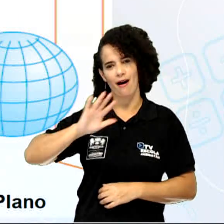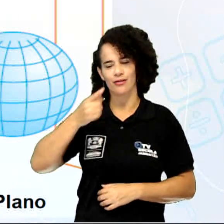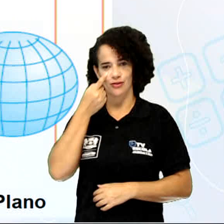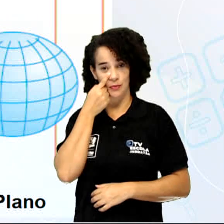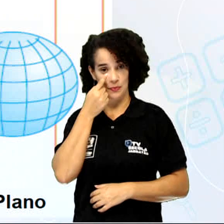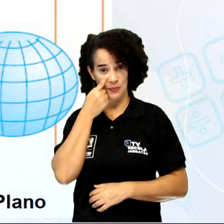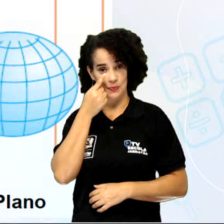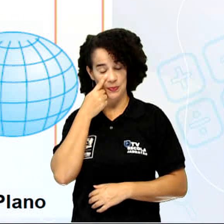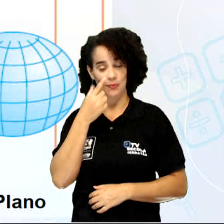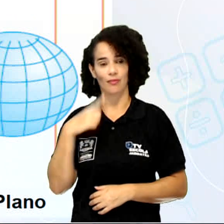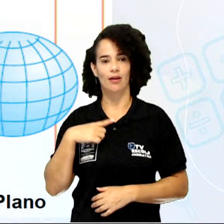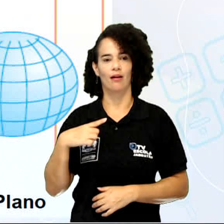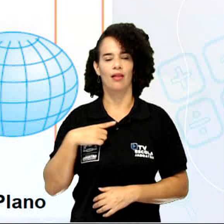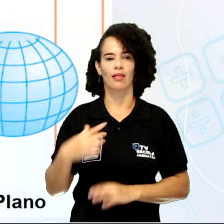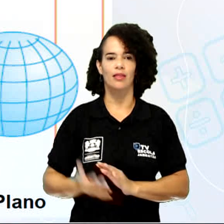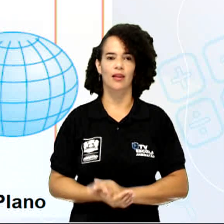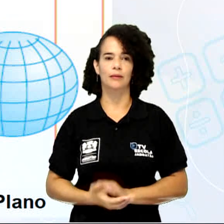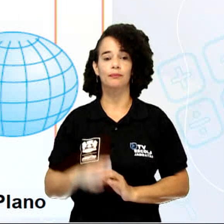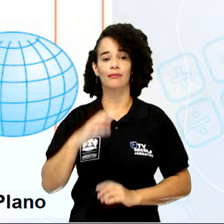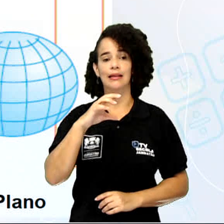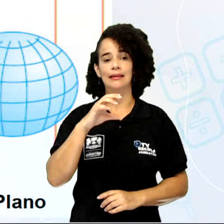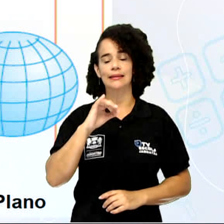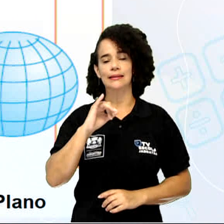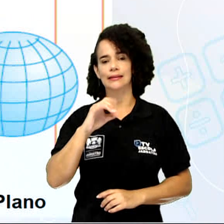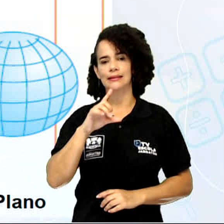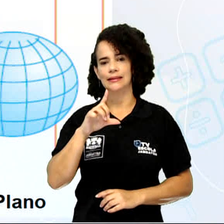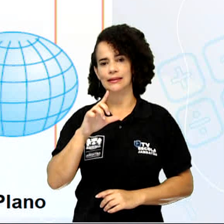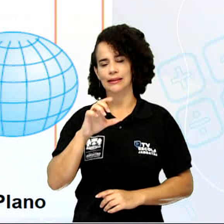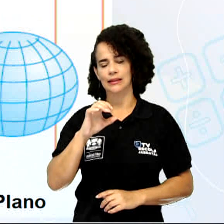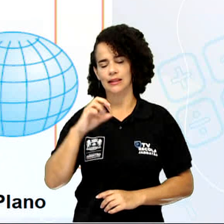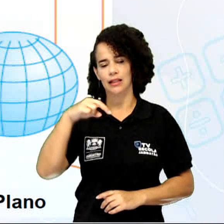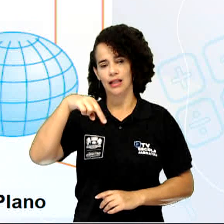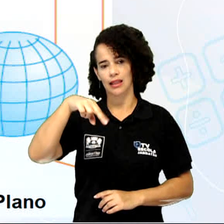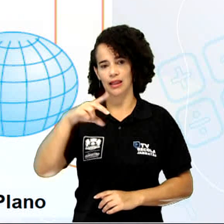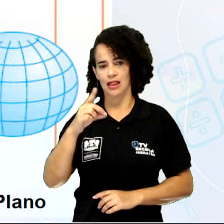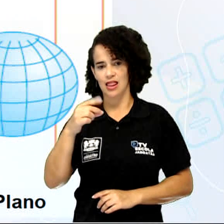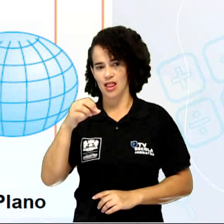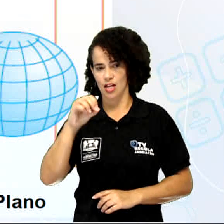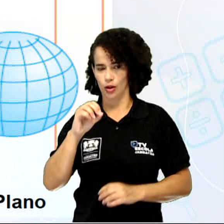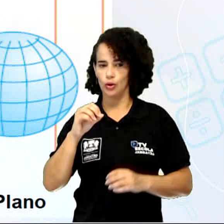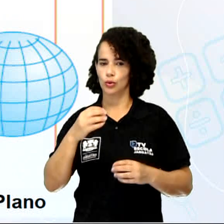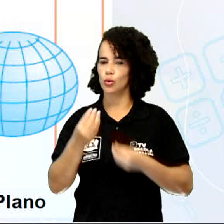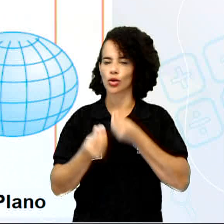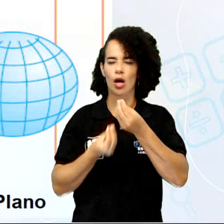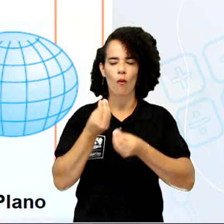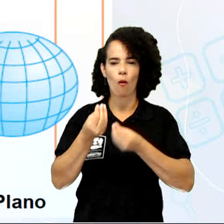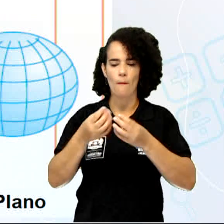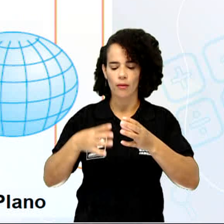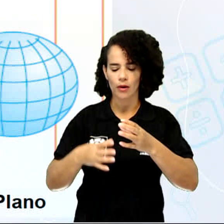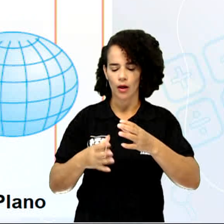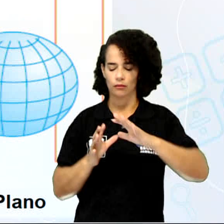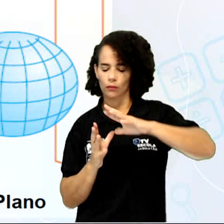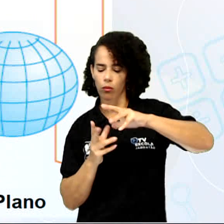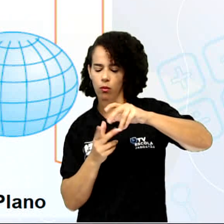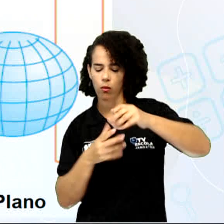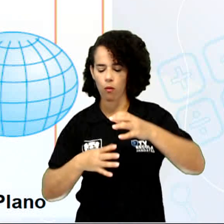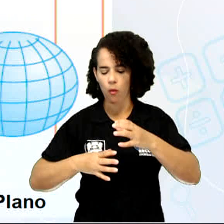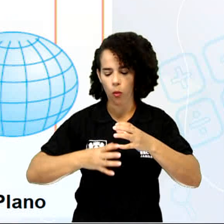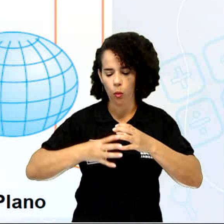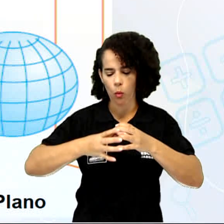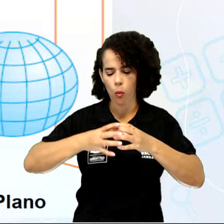comigo. A gente tem a projeção cilíndrica, que é como se a gente envolvesse o globo terrestre